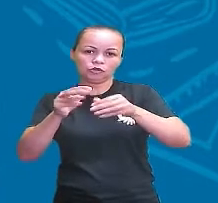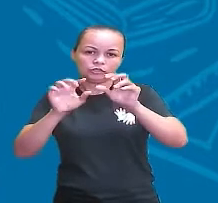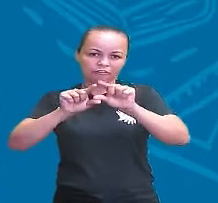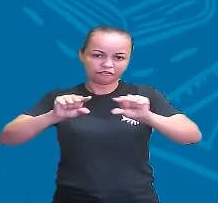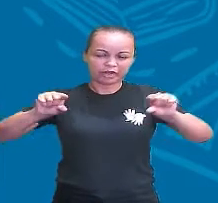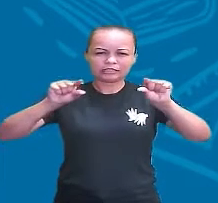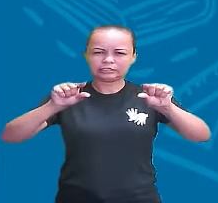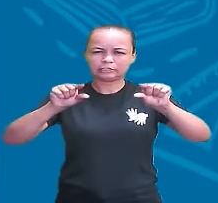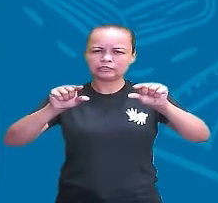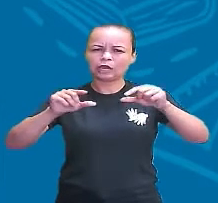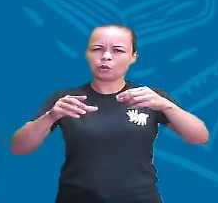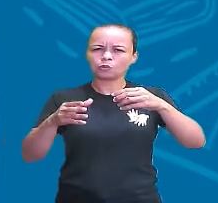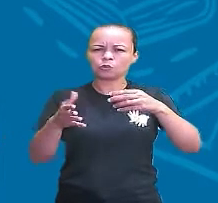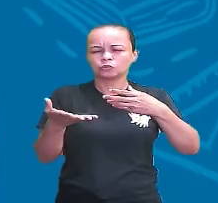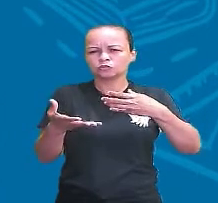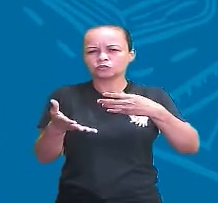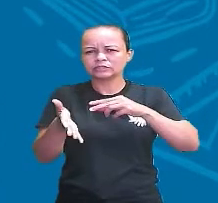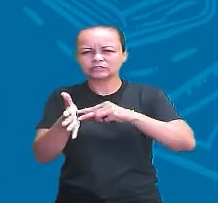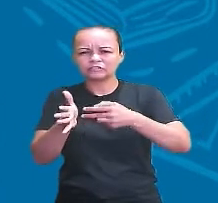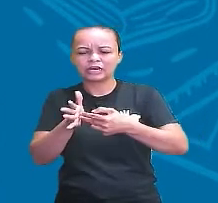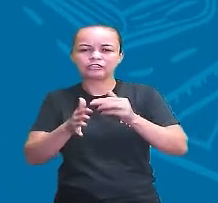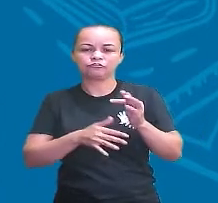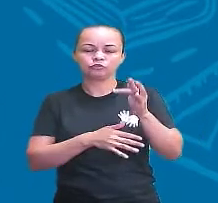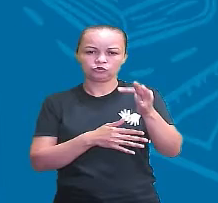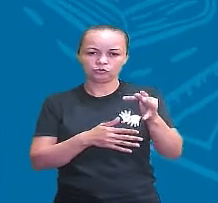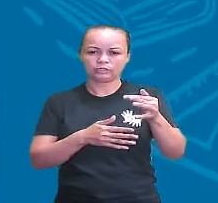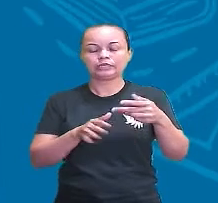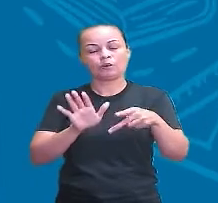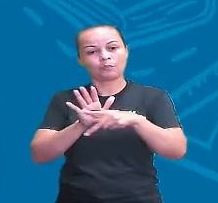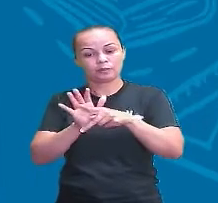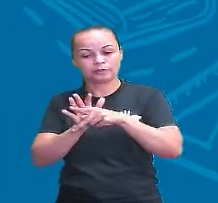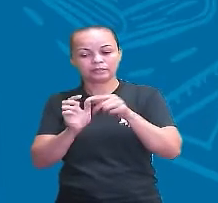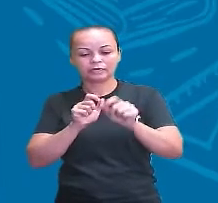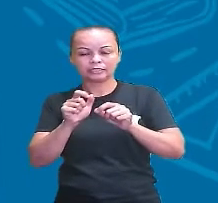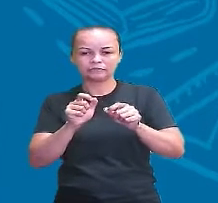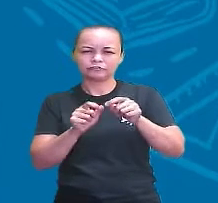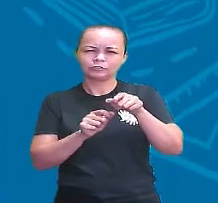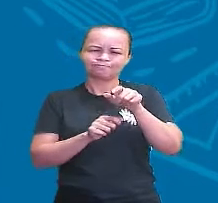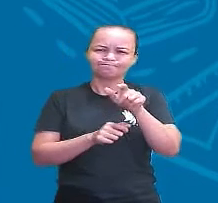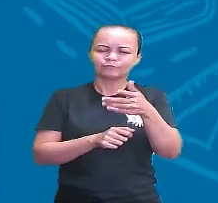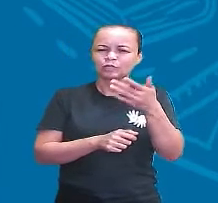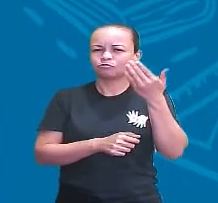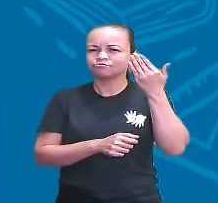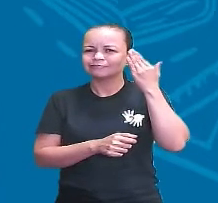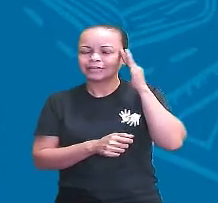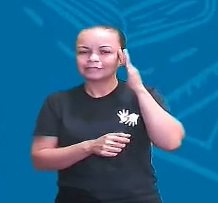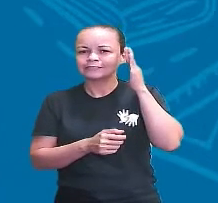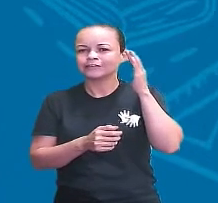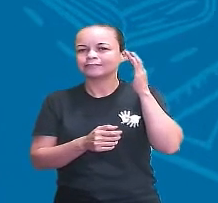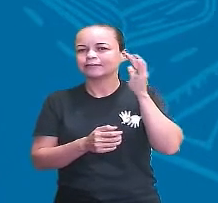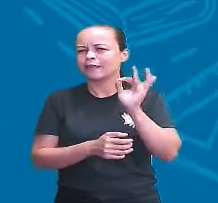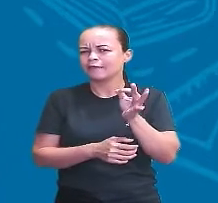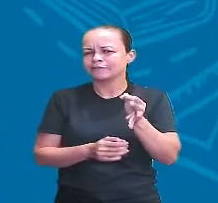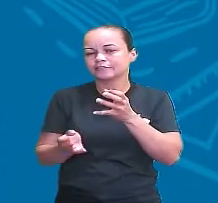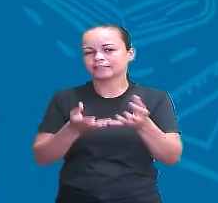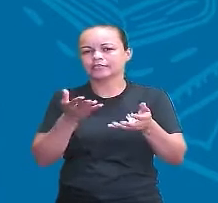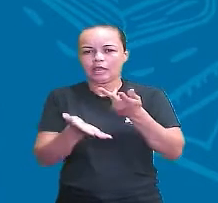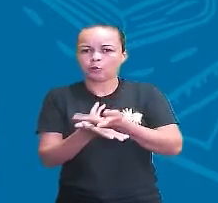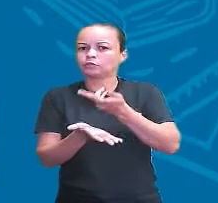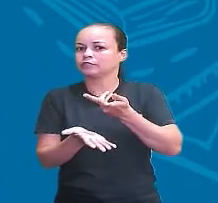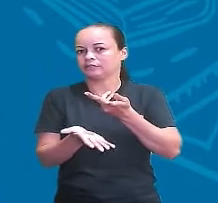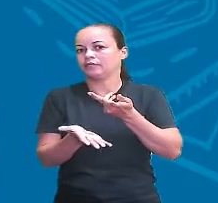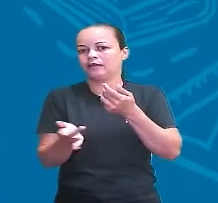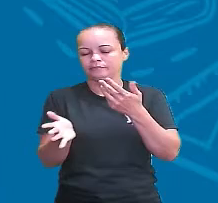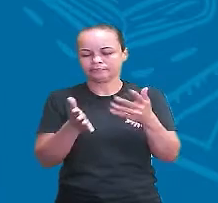então dá-se logo a ideia que é uma probabilidade. Você não tem certeza que aquilo ali acontecerá. Que é exatamente o que